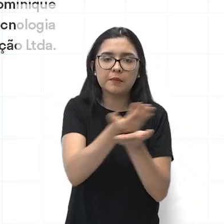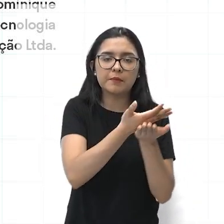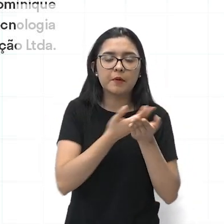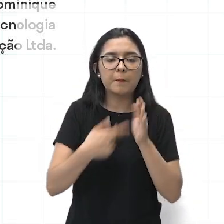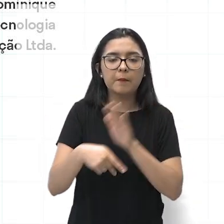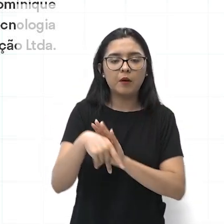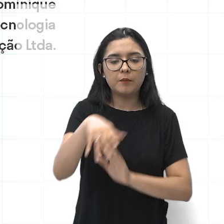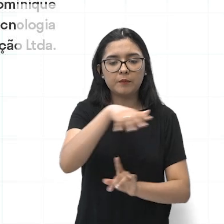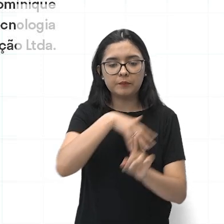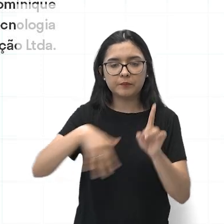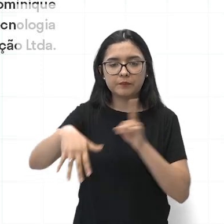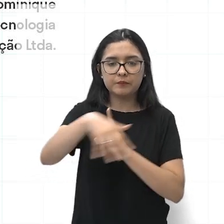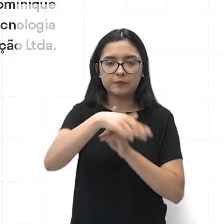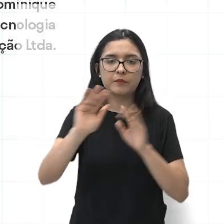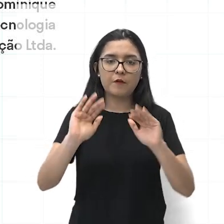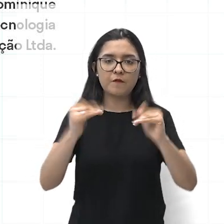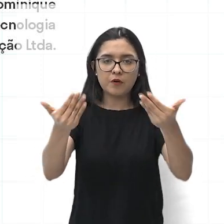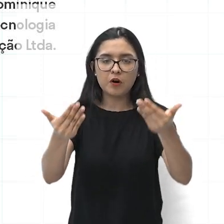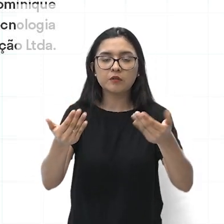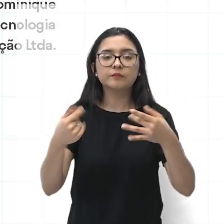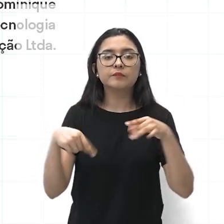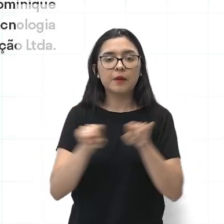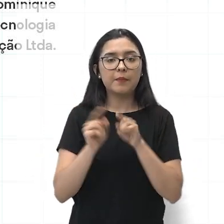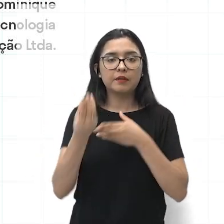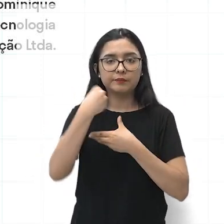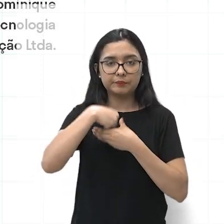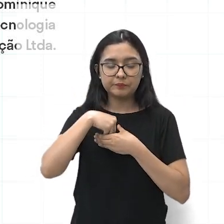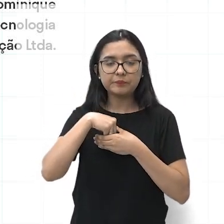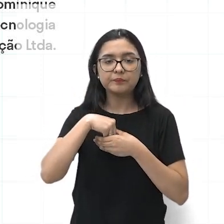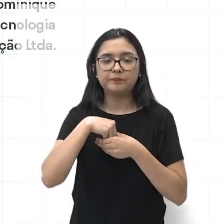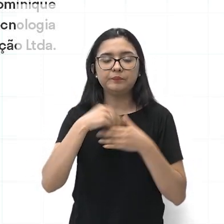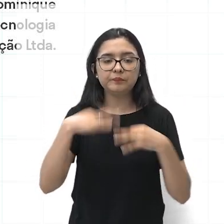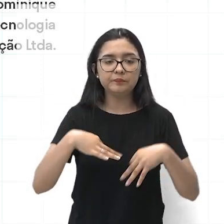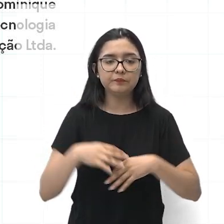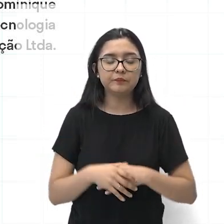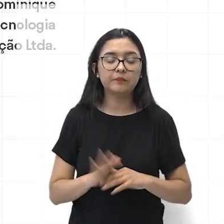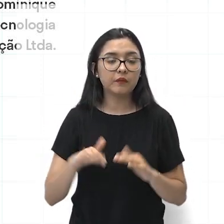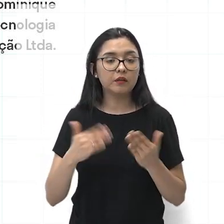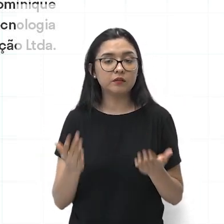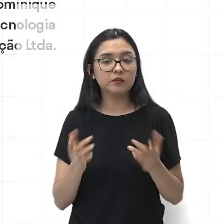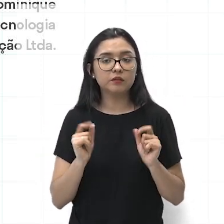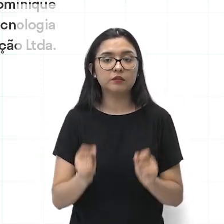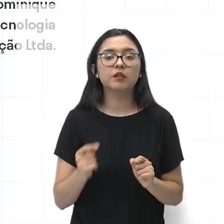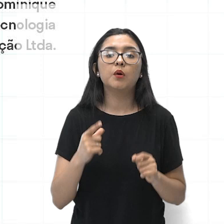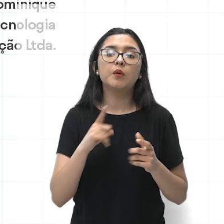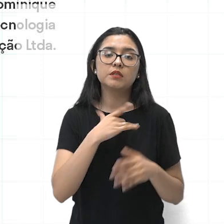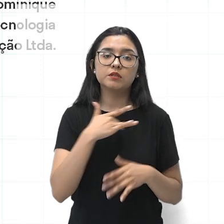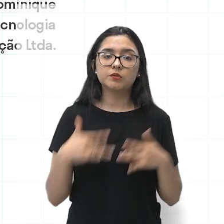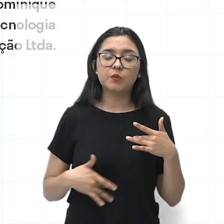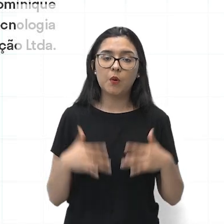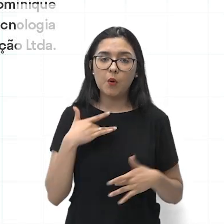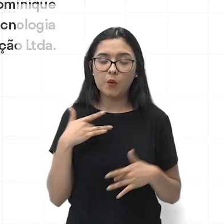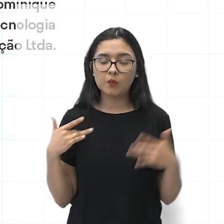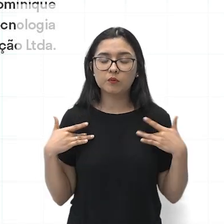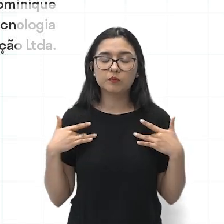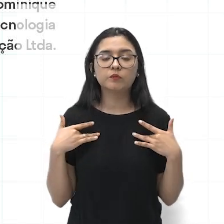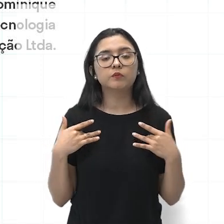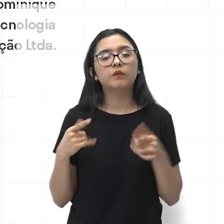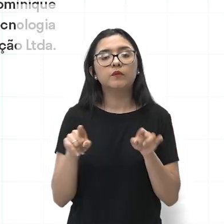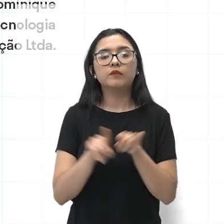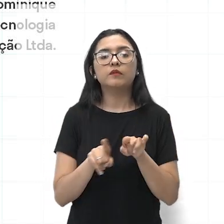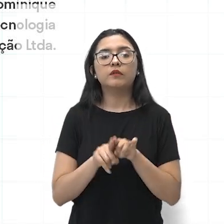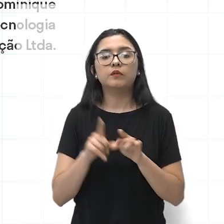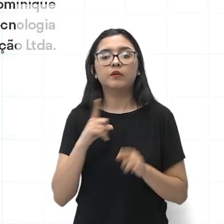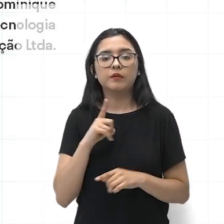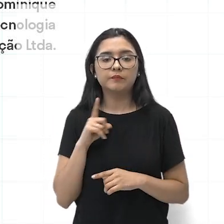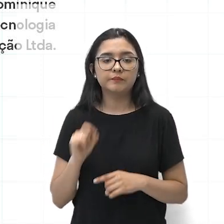informações do ambiente externo e também interno. Então, esses órgãos vão incluir